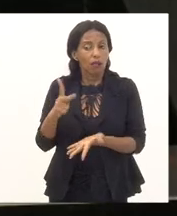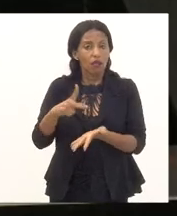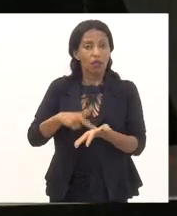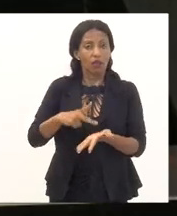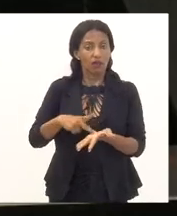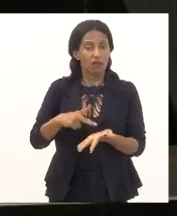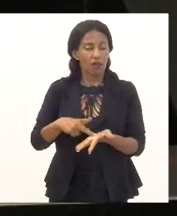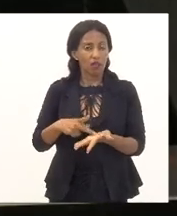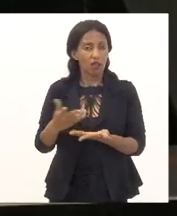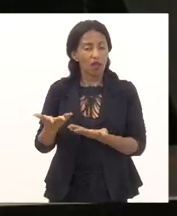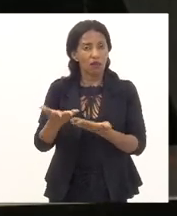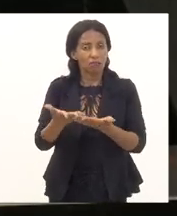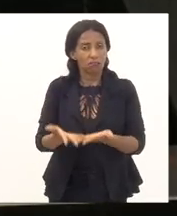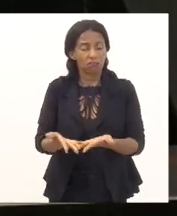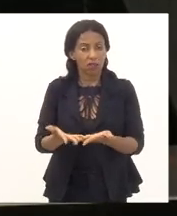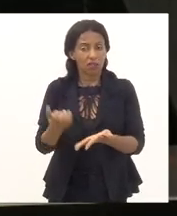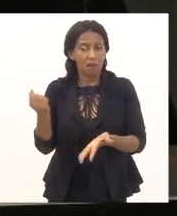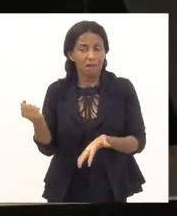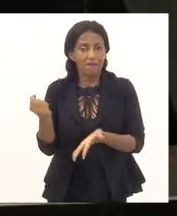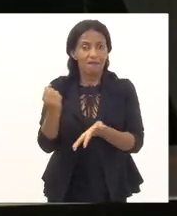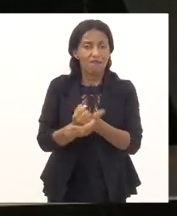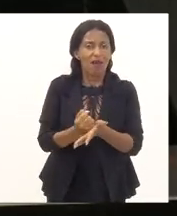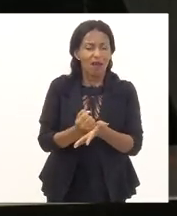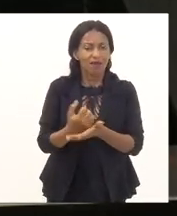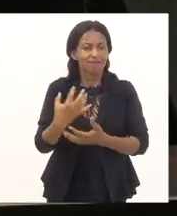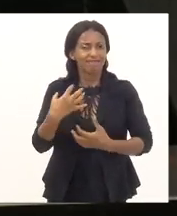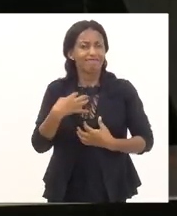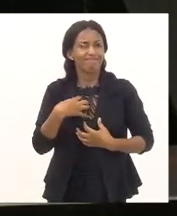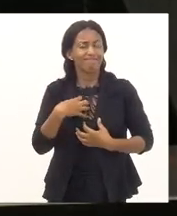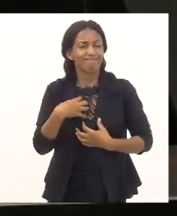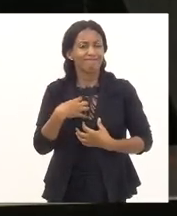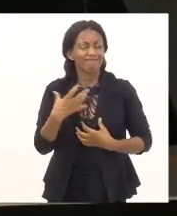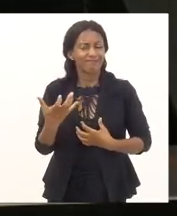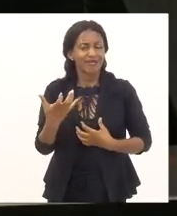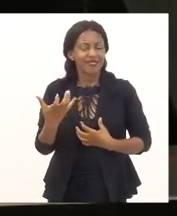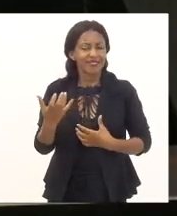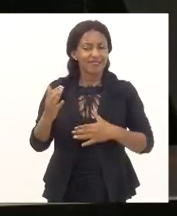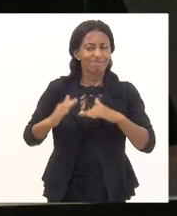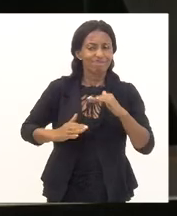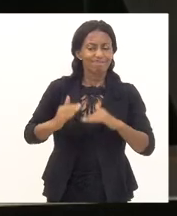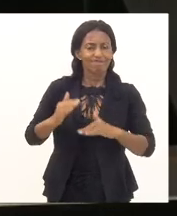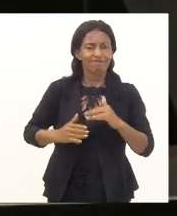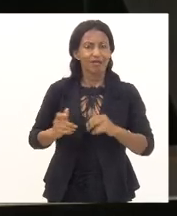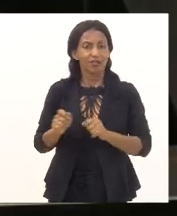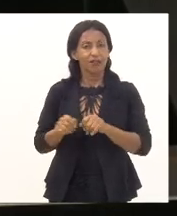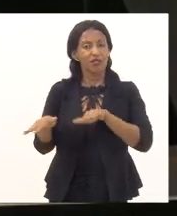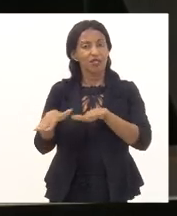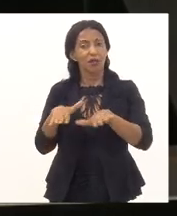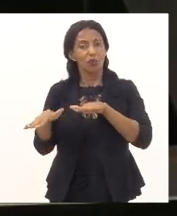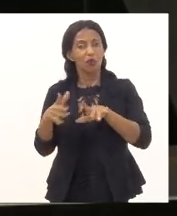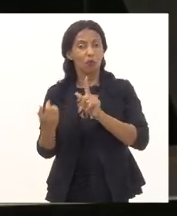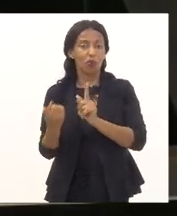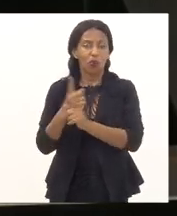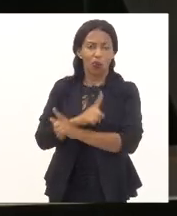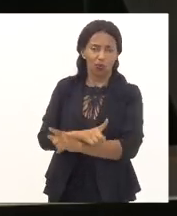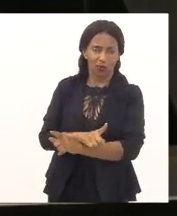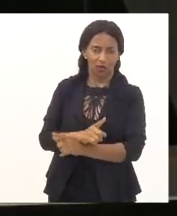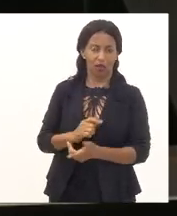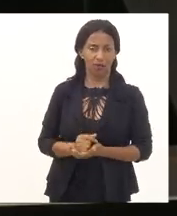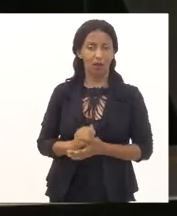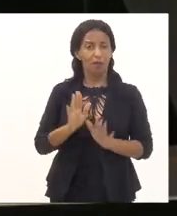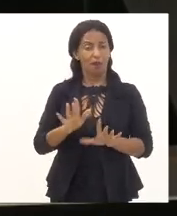verdade, estavam impactados, imobilizados, incapazes de fazer o movimento contrário. Mas